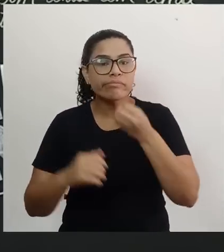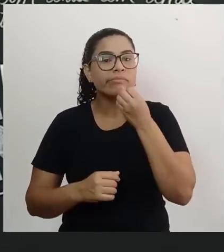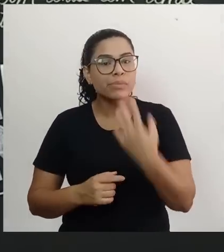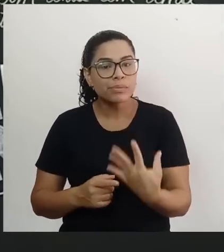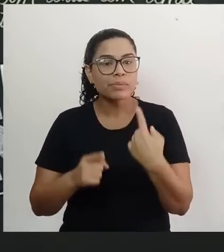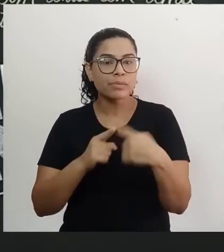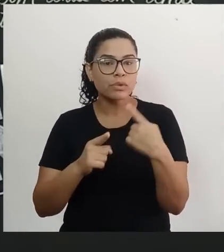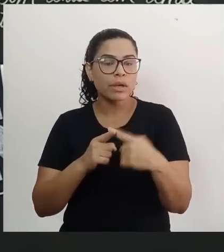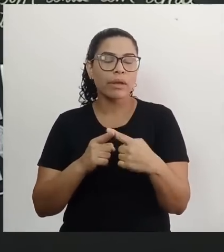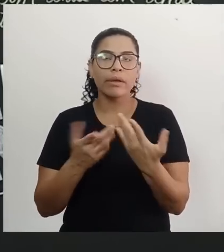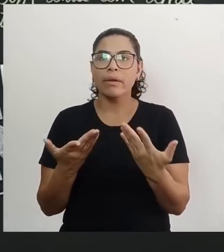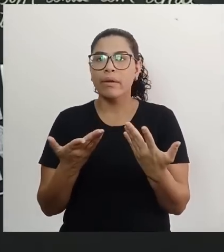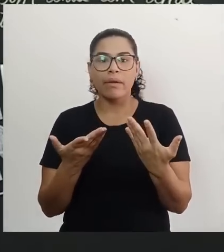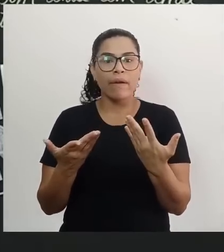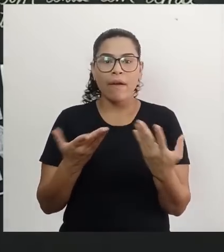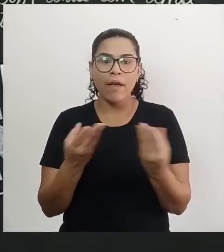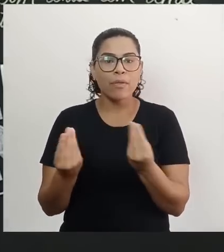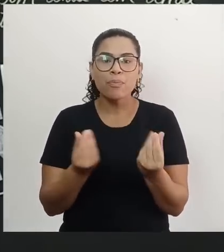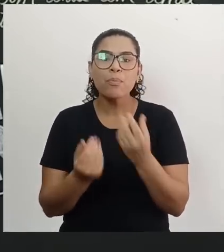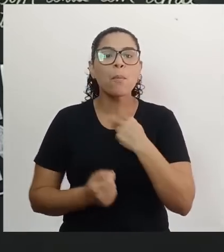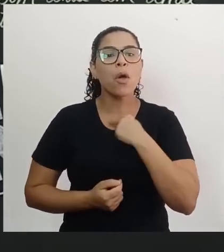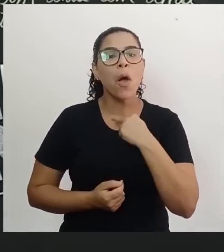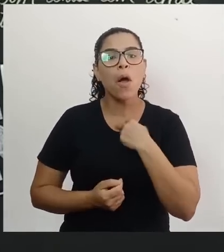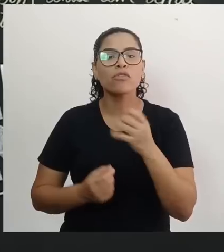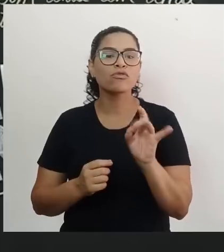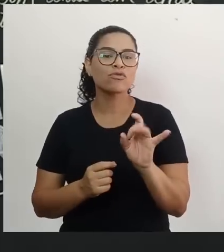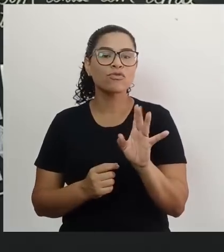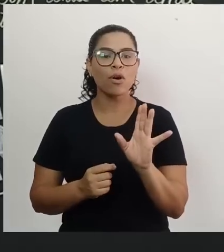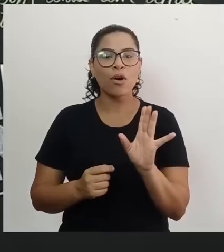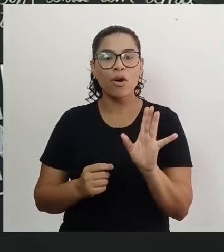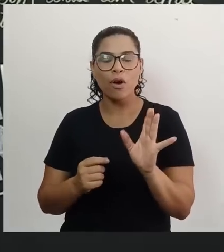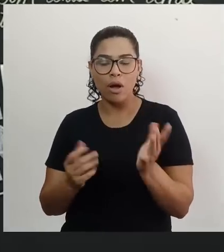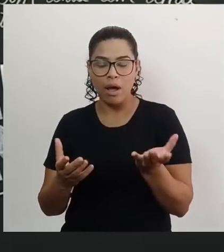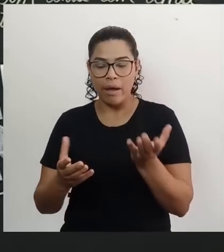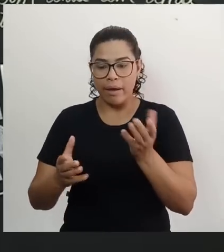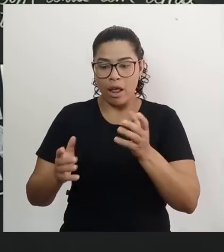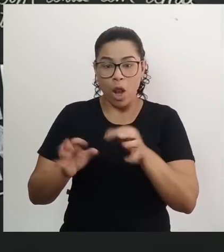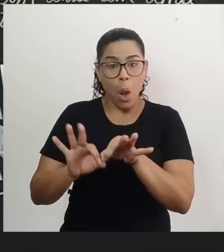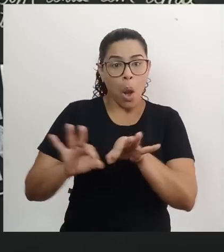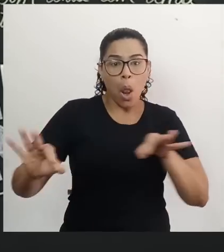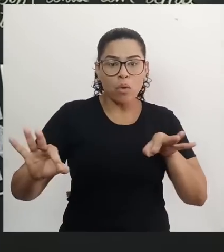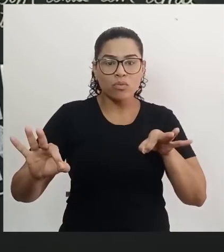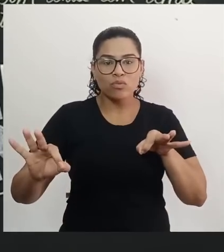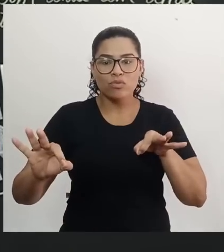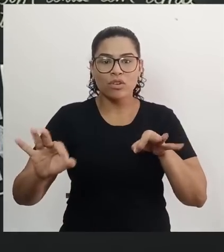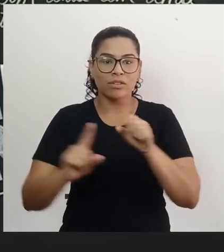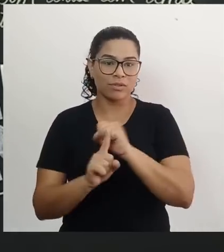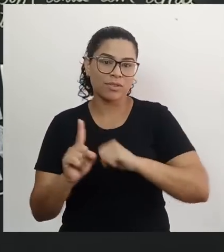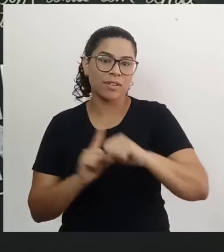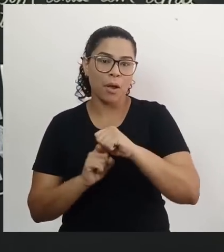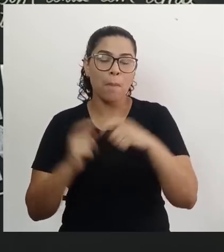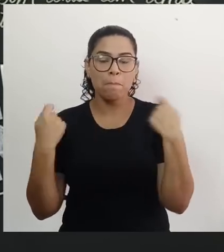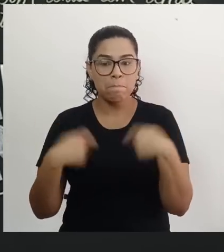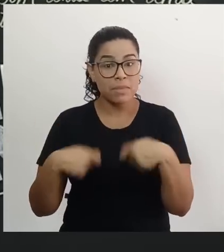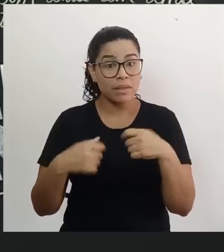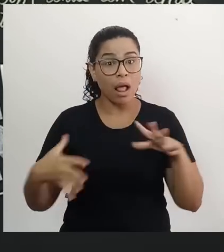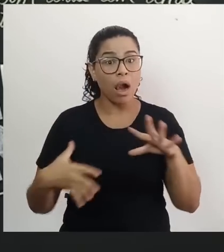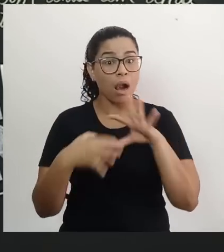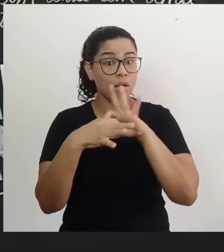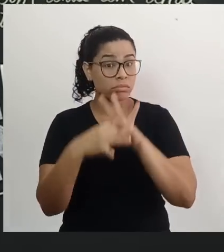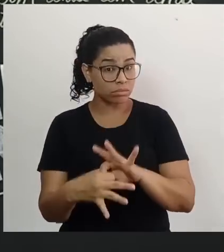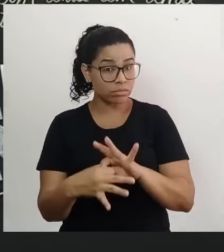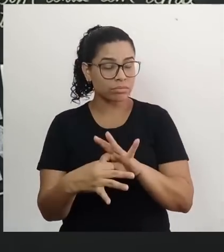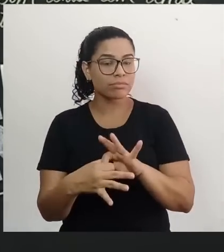meios de comunicação, eles não podem ficar tão distantes da relação com a sociedade, ou seja, em alguns casos vai ser